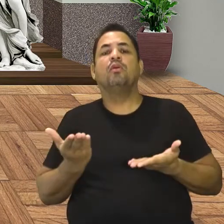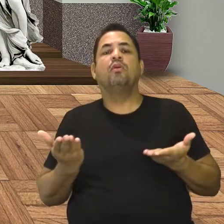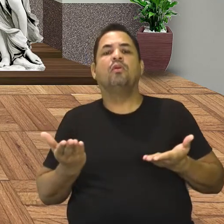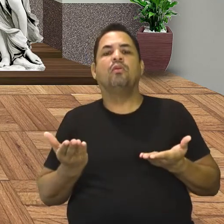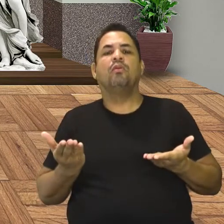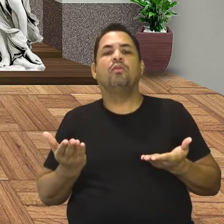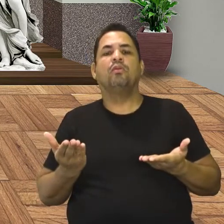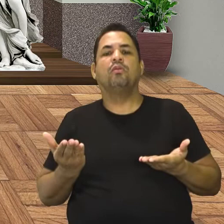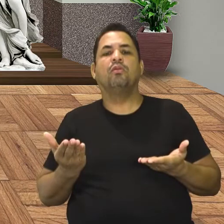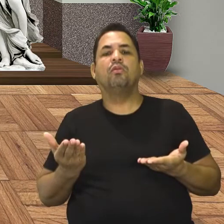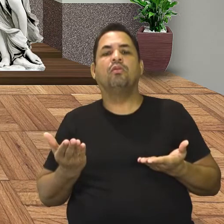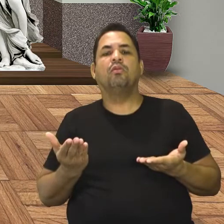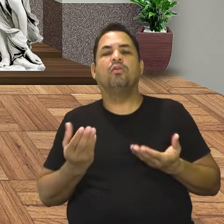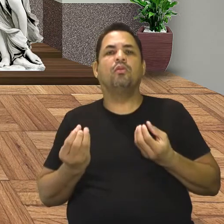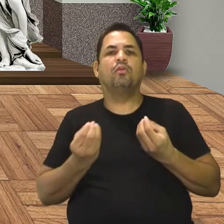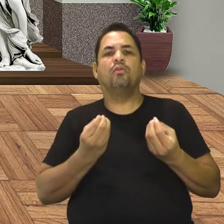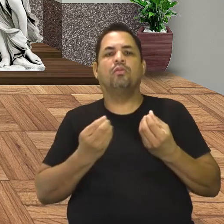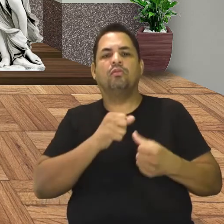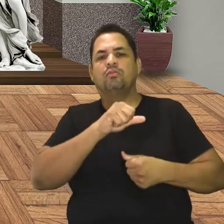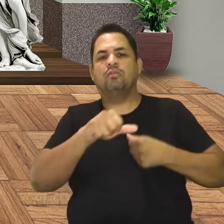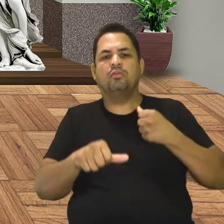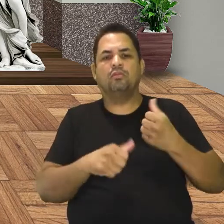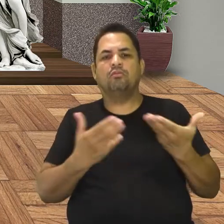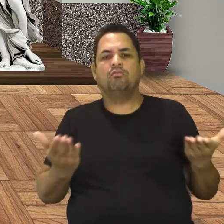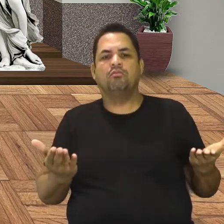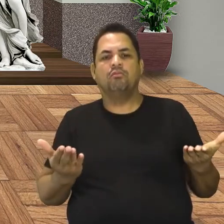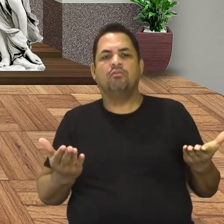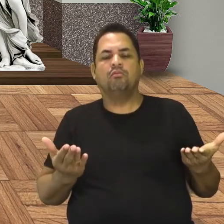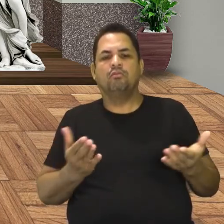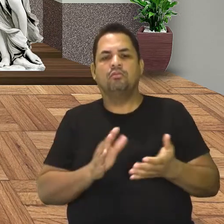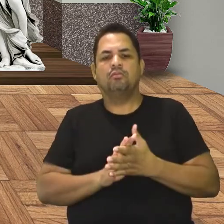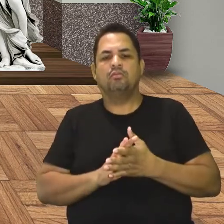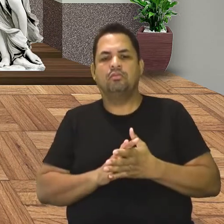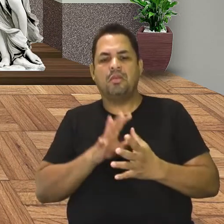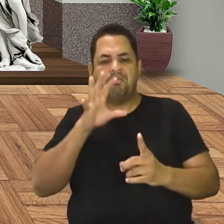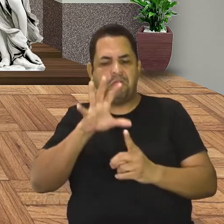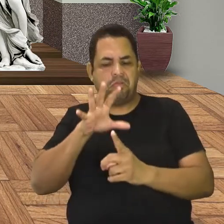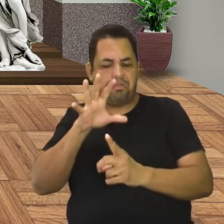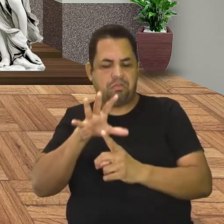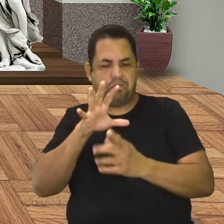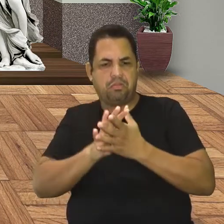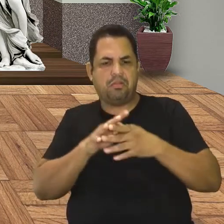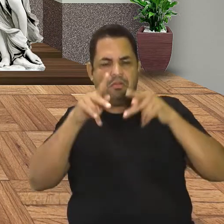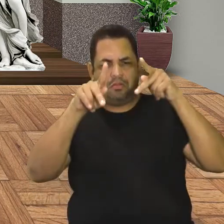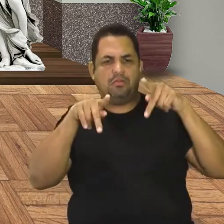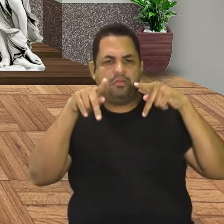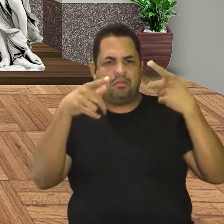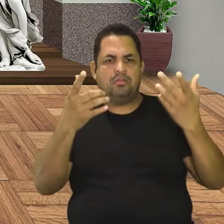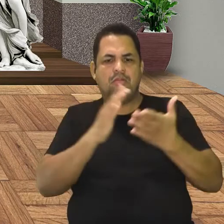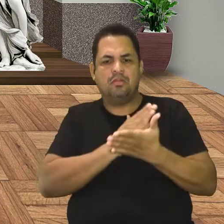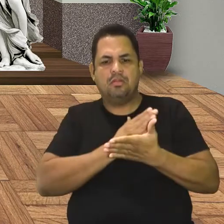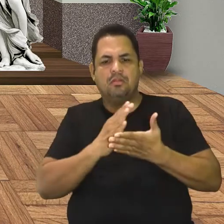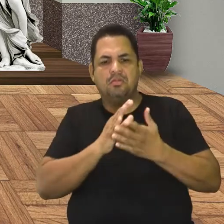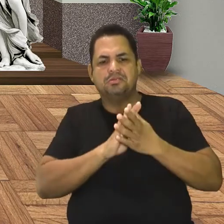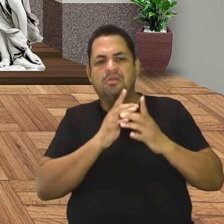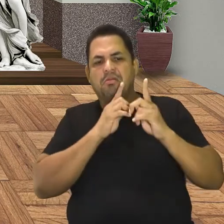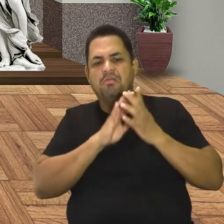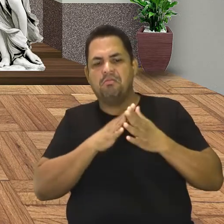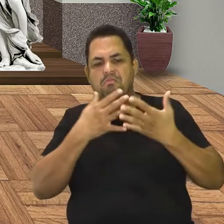Como modificar isso? A pressão popular, a população começa a ir à